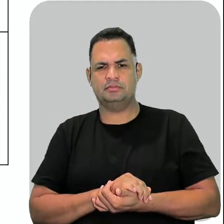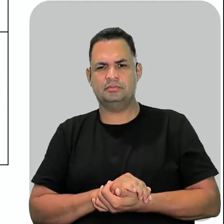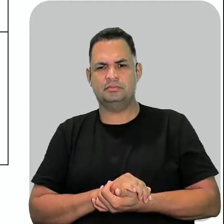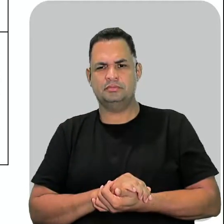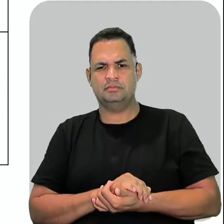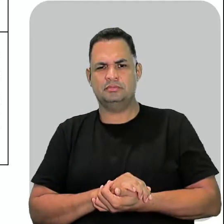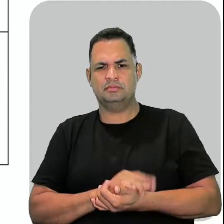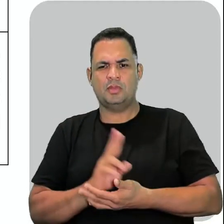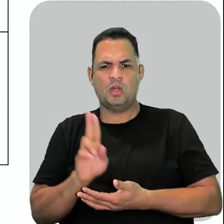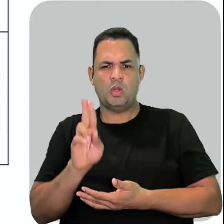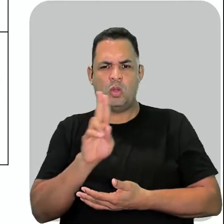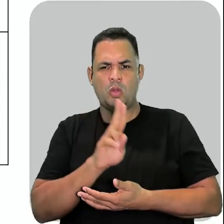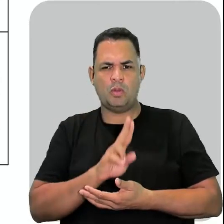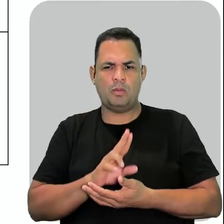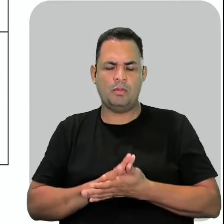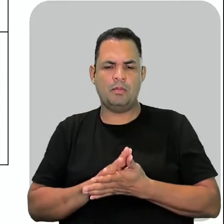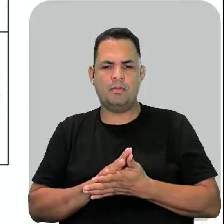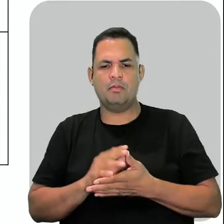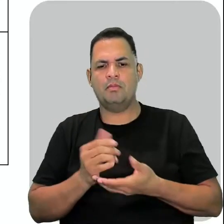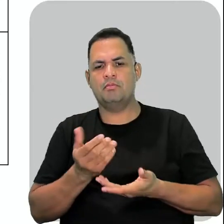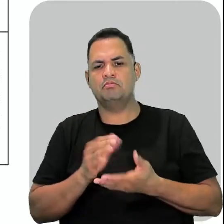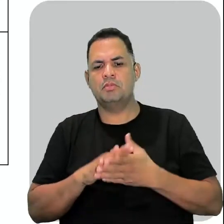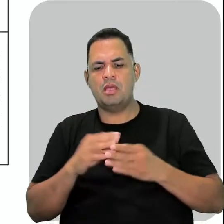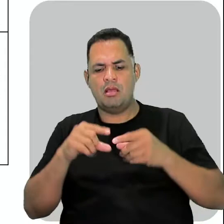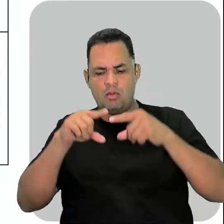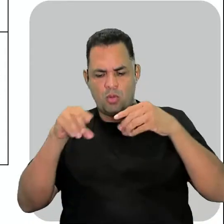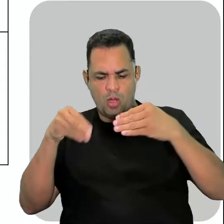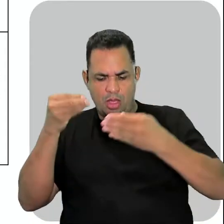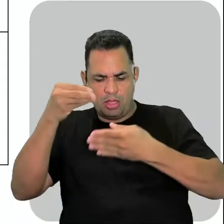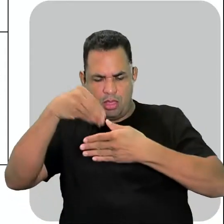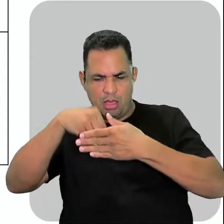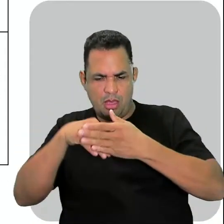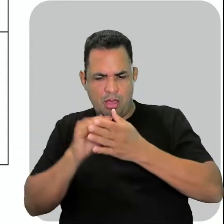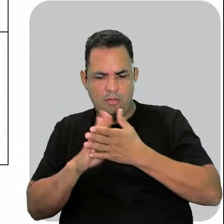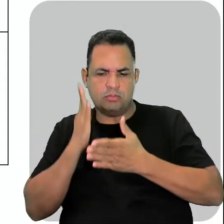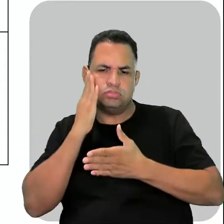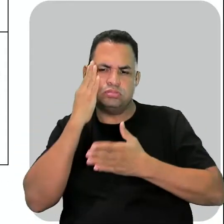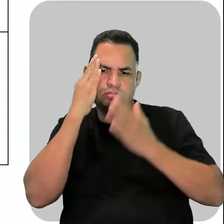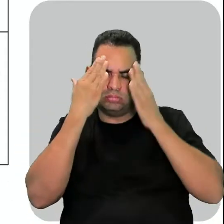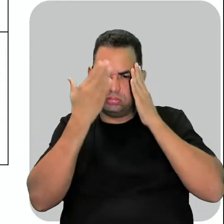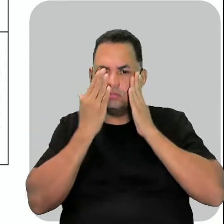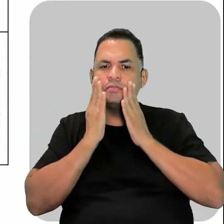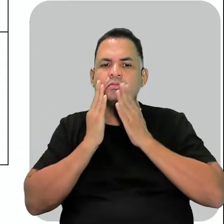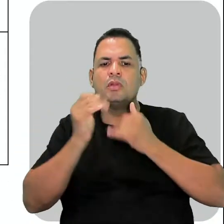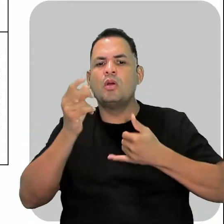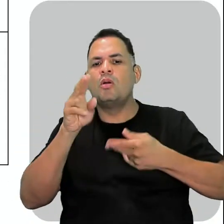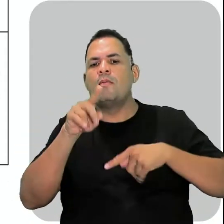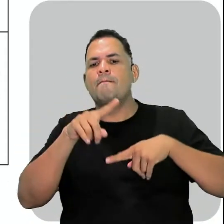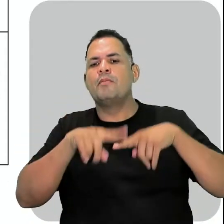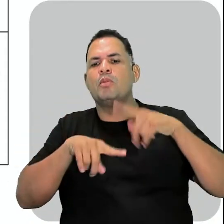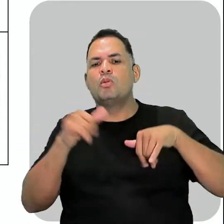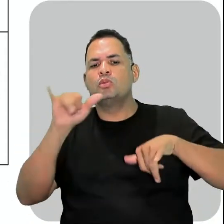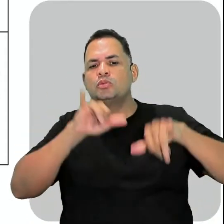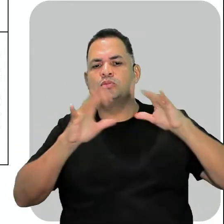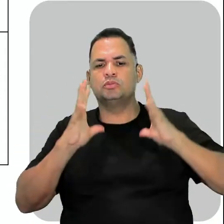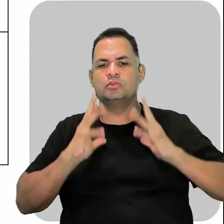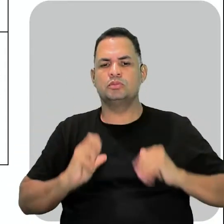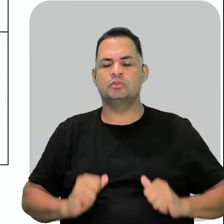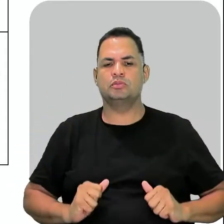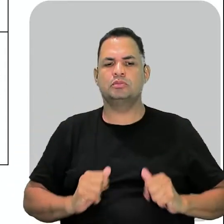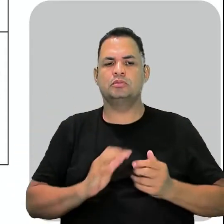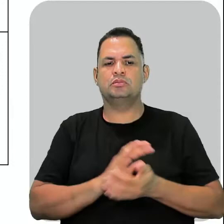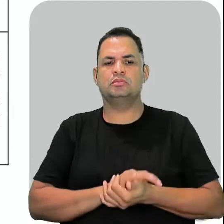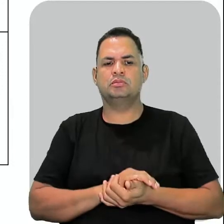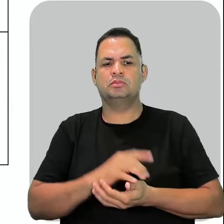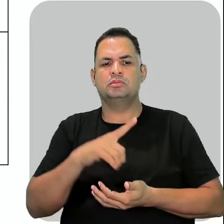densidade, ele é utilizado em embalagem de cosméticos, produtos químicos e de limpeza. Isso por quê? Porque